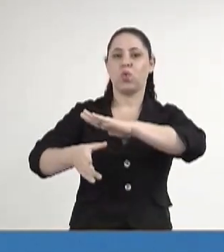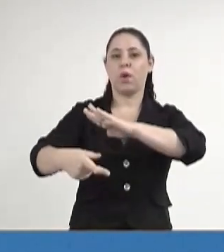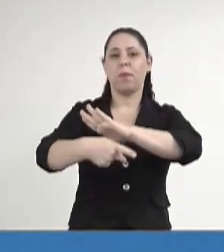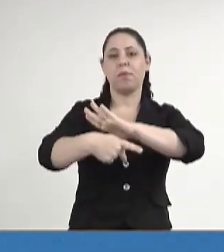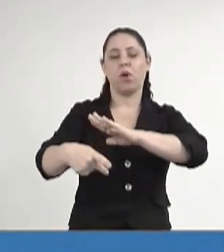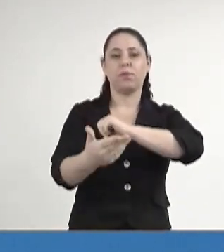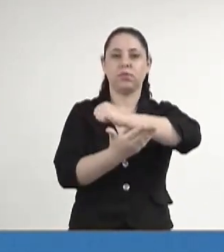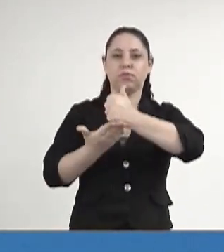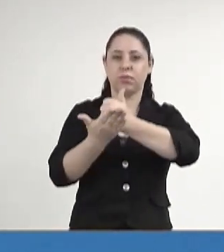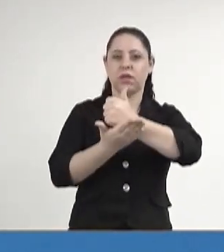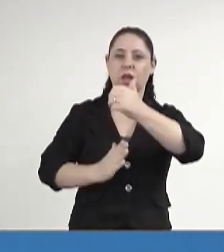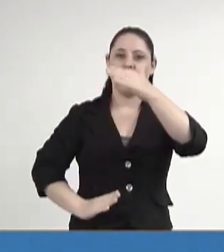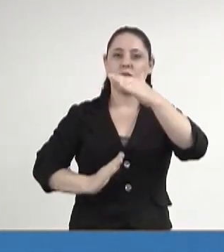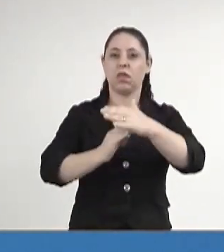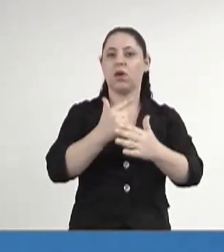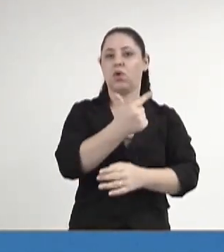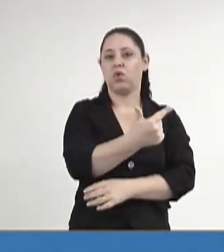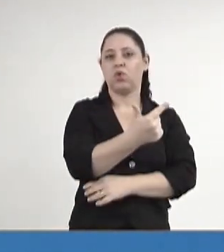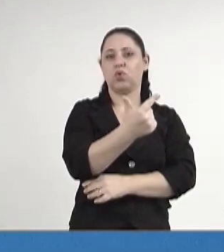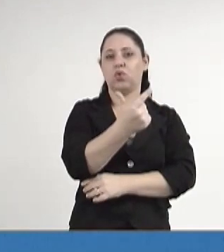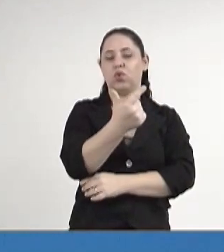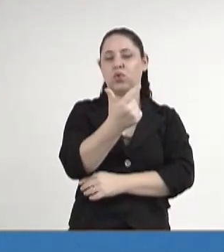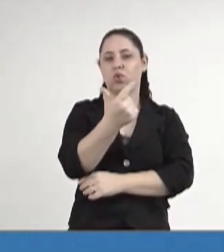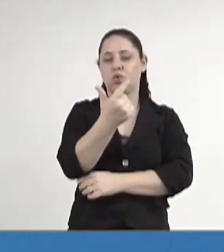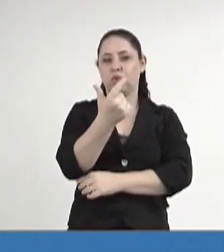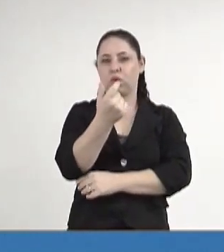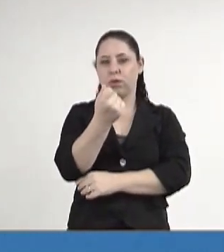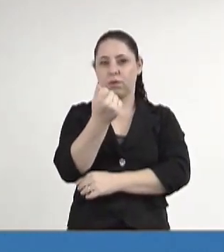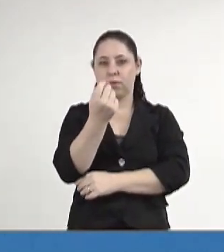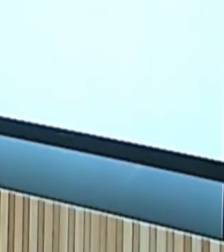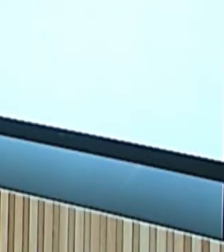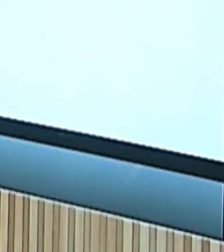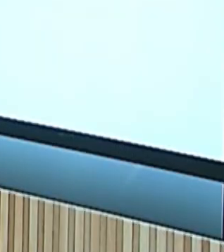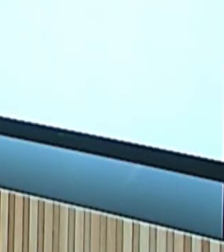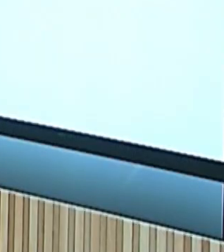do saneamento básico até 2031.